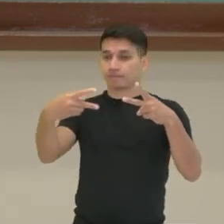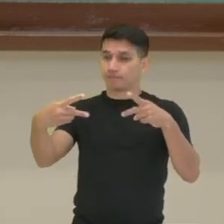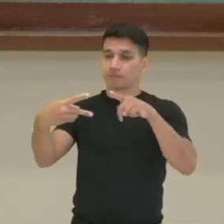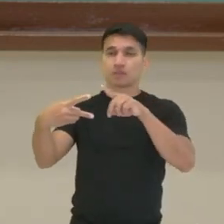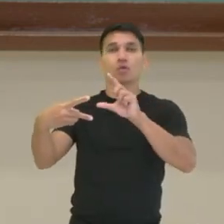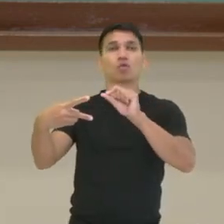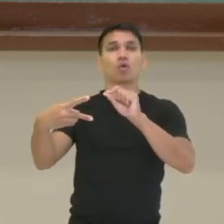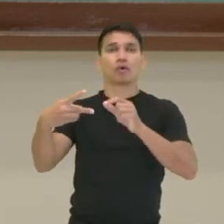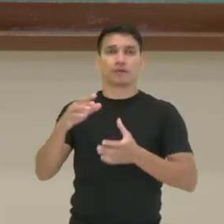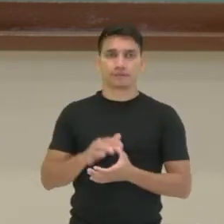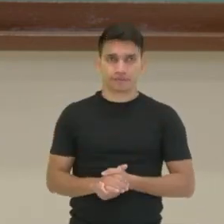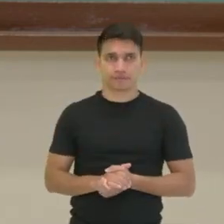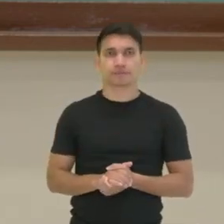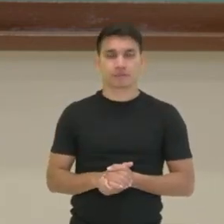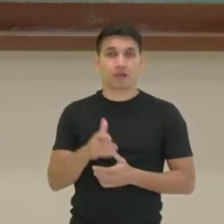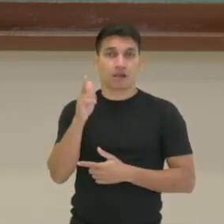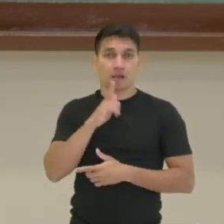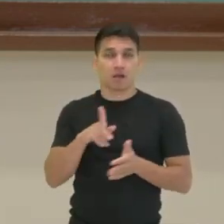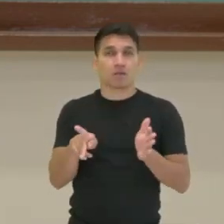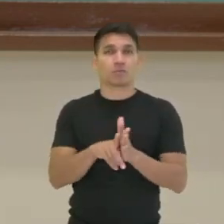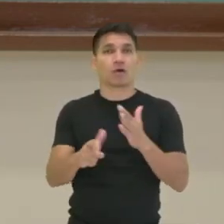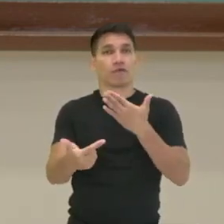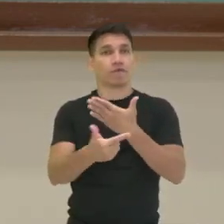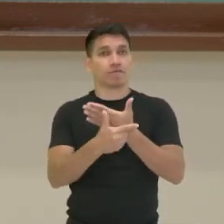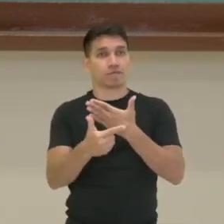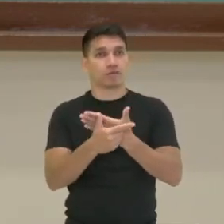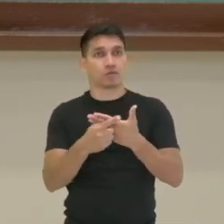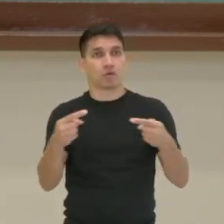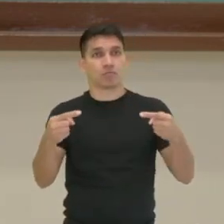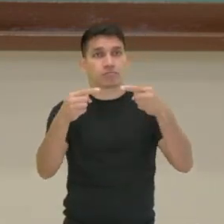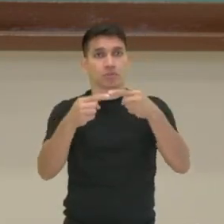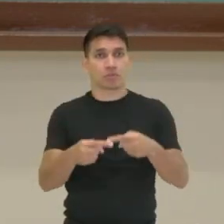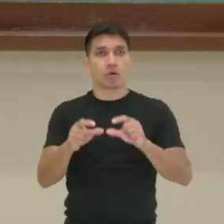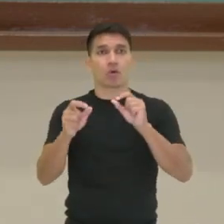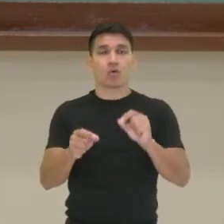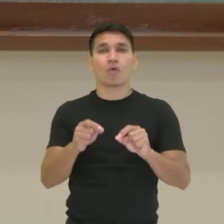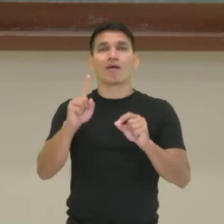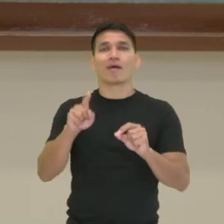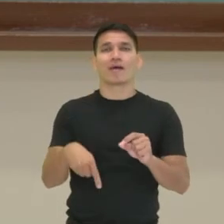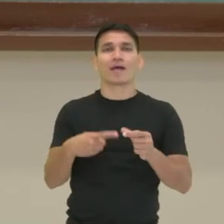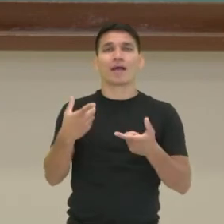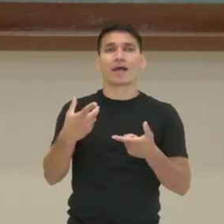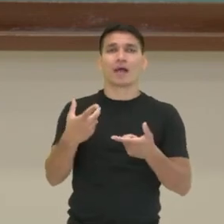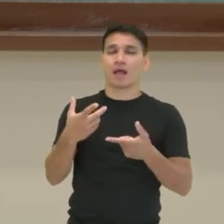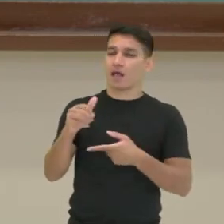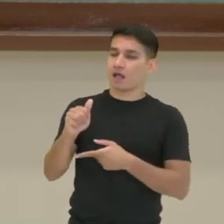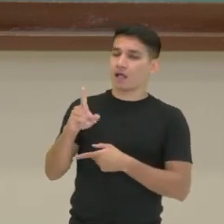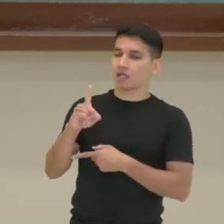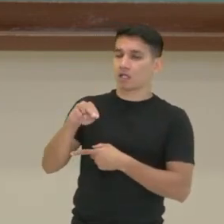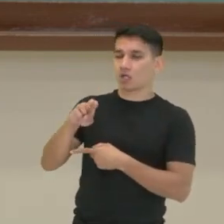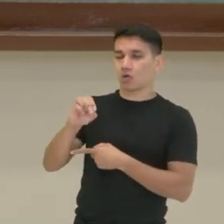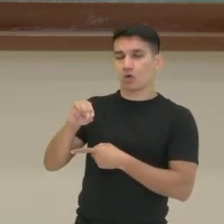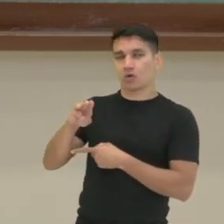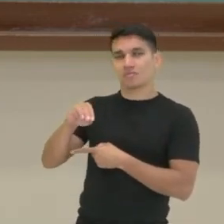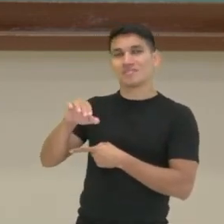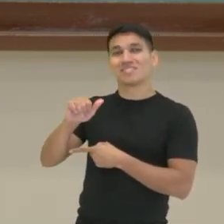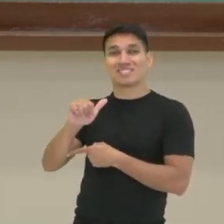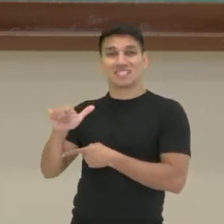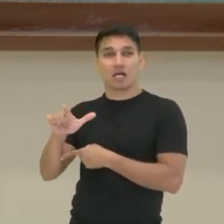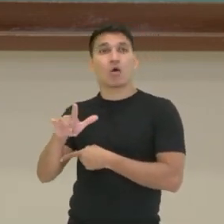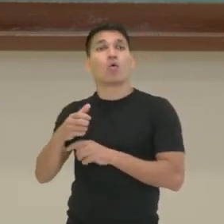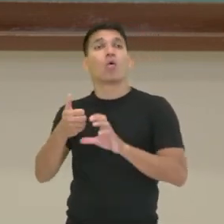possibilidades. Ela vai ser lá com a função de adjunto adnominal e ela vai ter qual característica? Ela